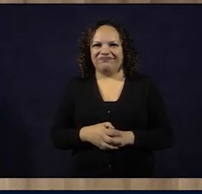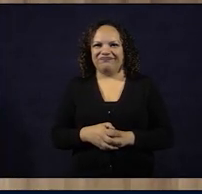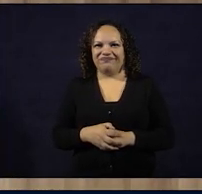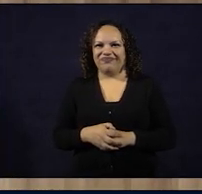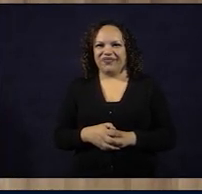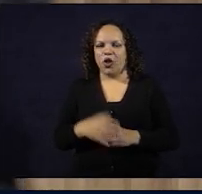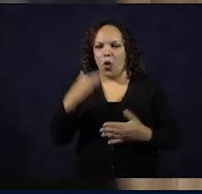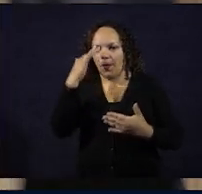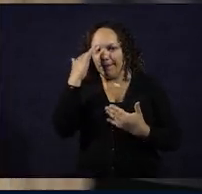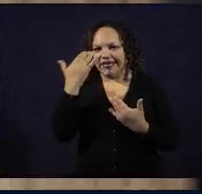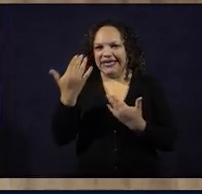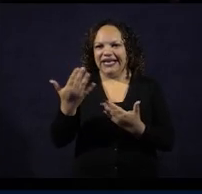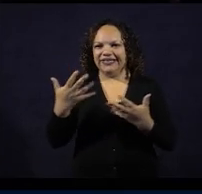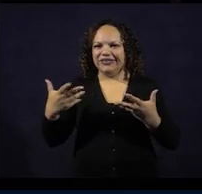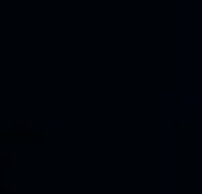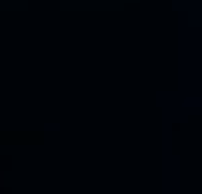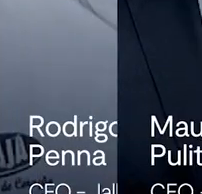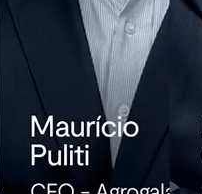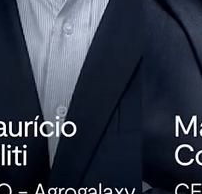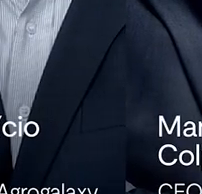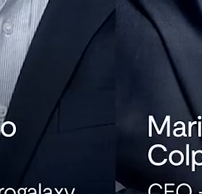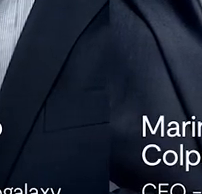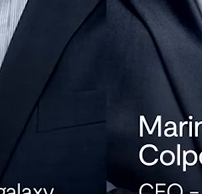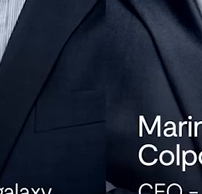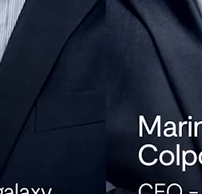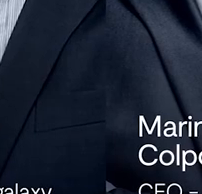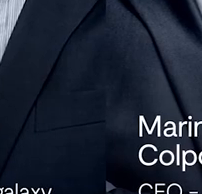obrigada a todos e bom painel